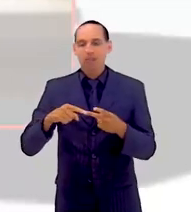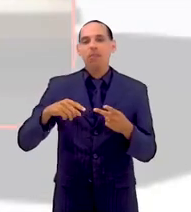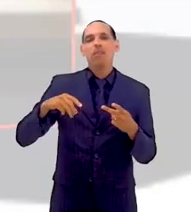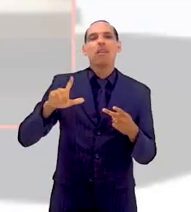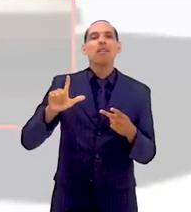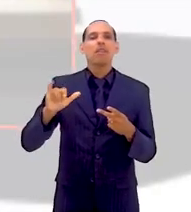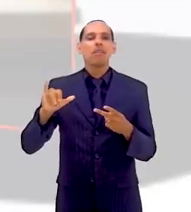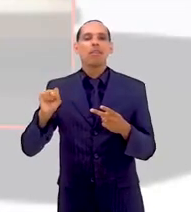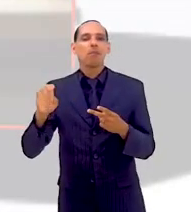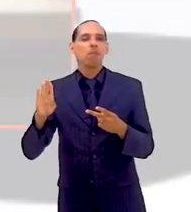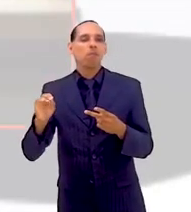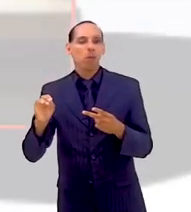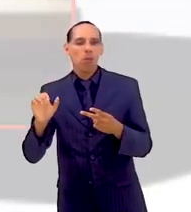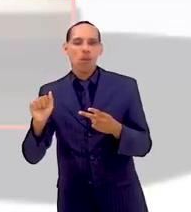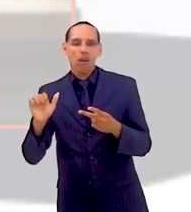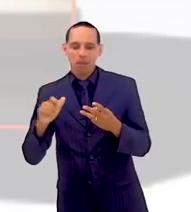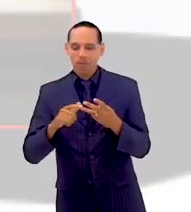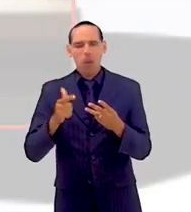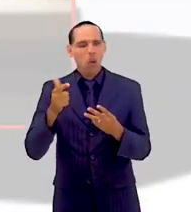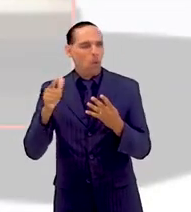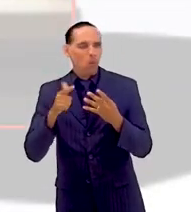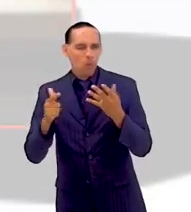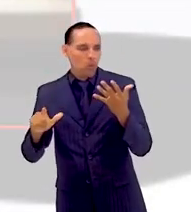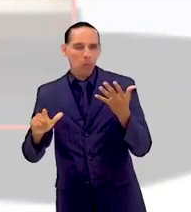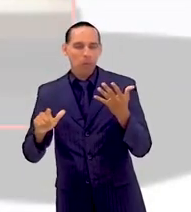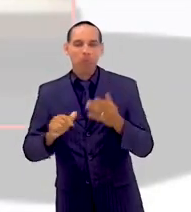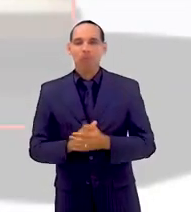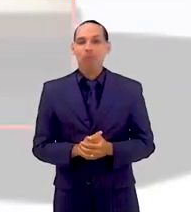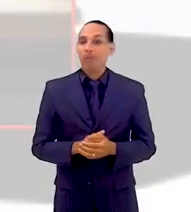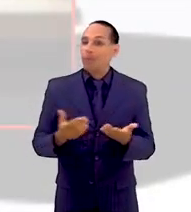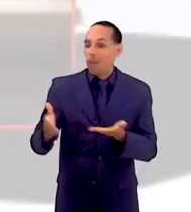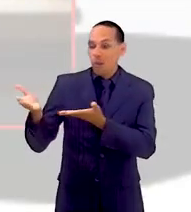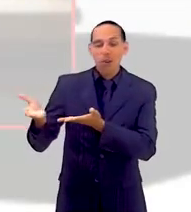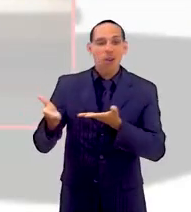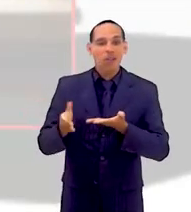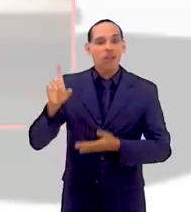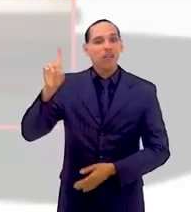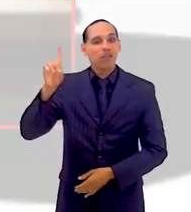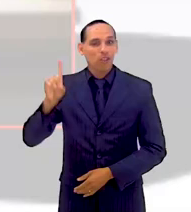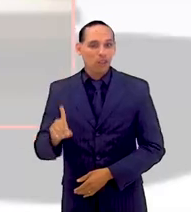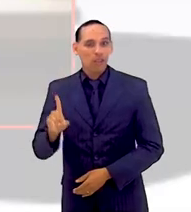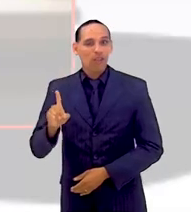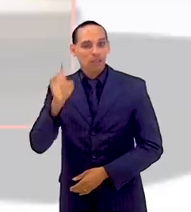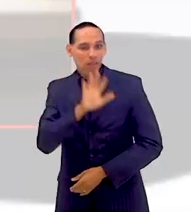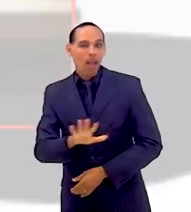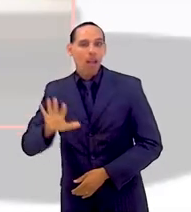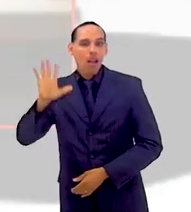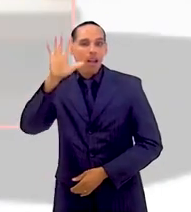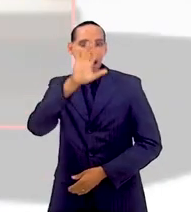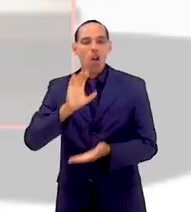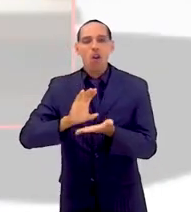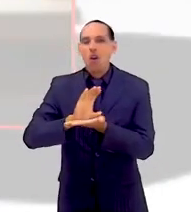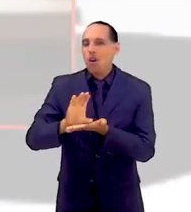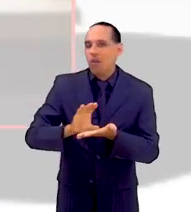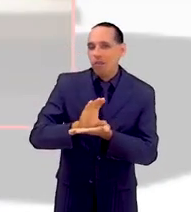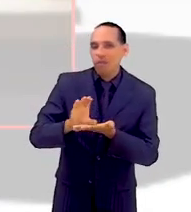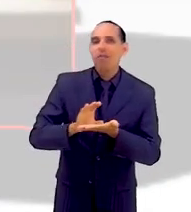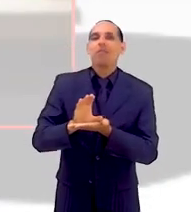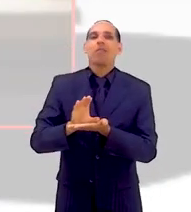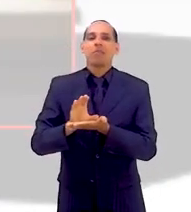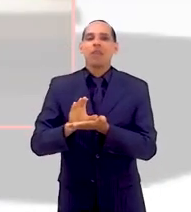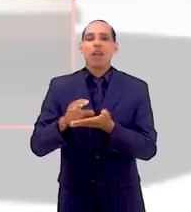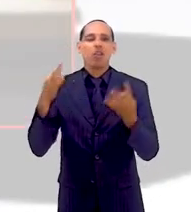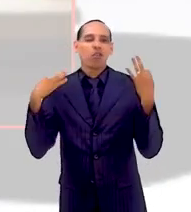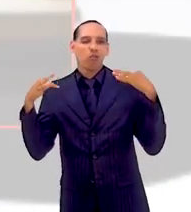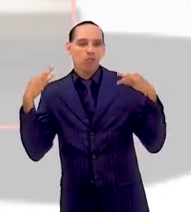contar como isso foi possível, convidamos o diretor nacional do Conselho Empresarial de Turismo e Hospitalidade